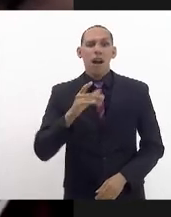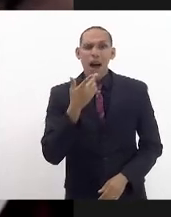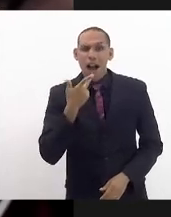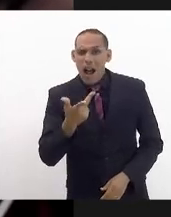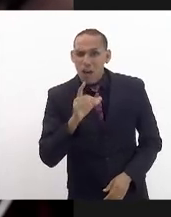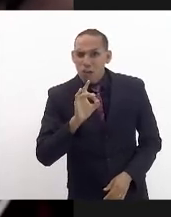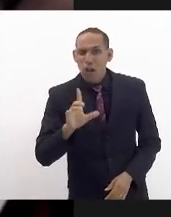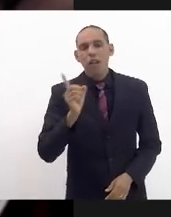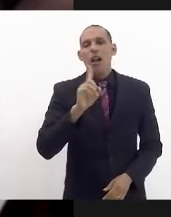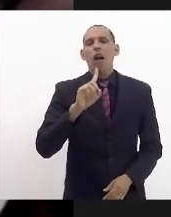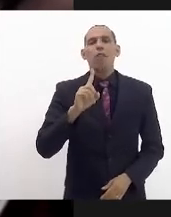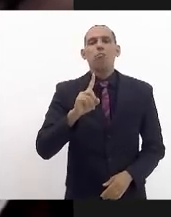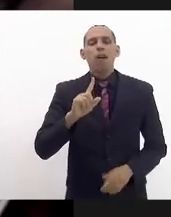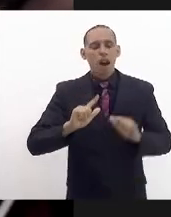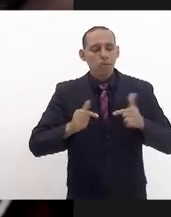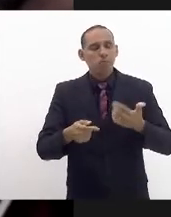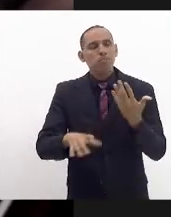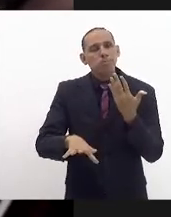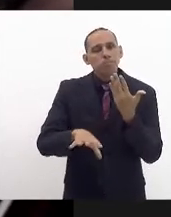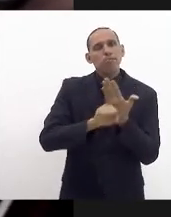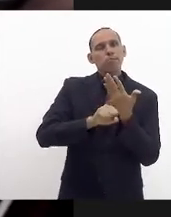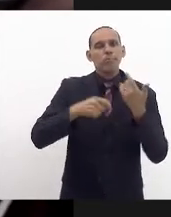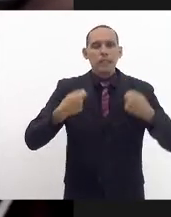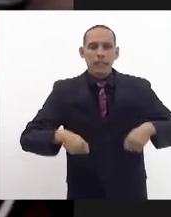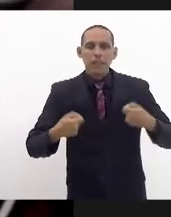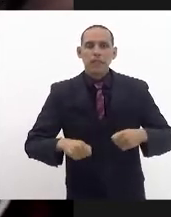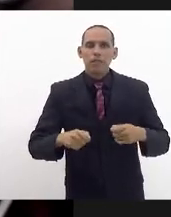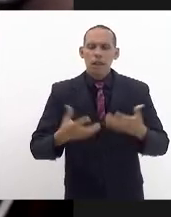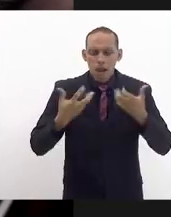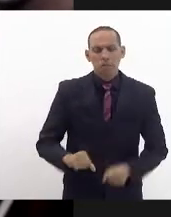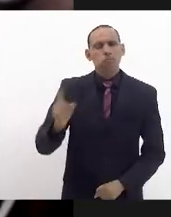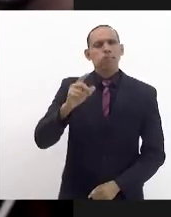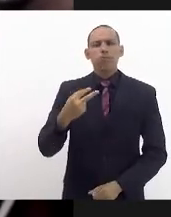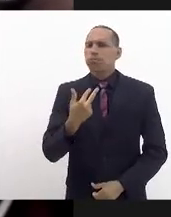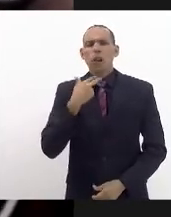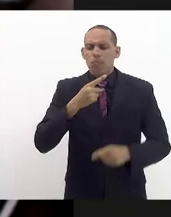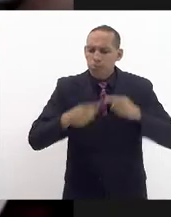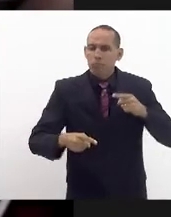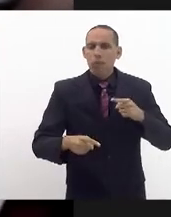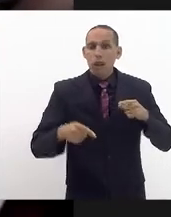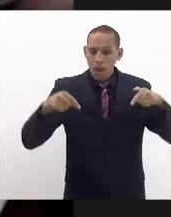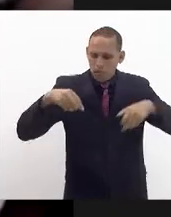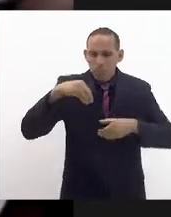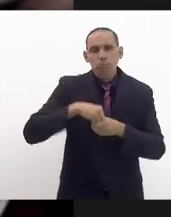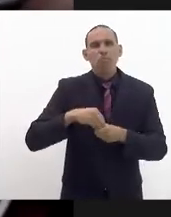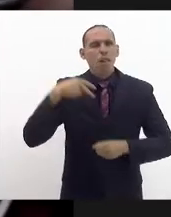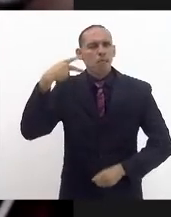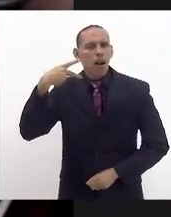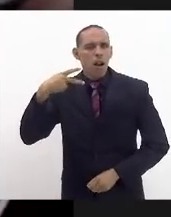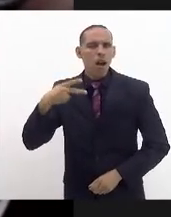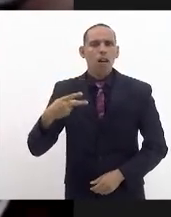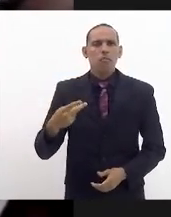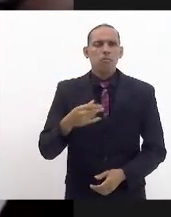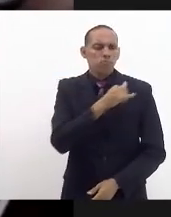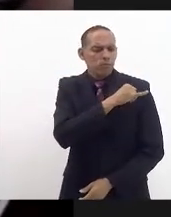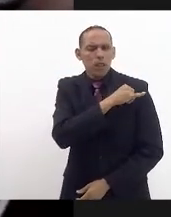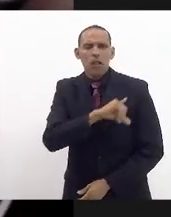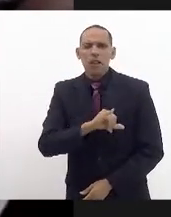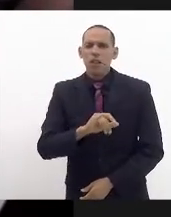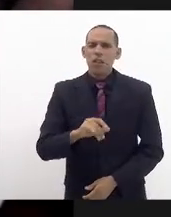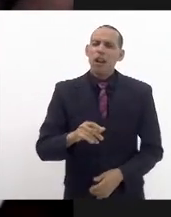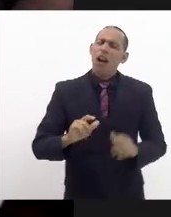que ter atitude concreta. Isso é inadmissível, e é inadmissível no nosso parlamento fluminense, que tem tido ações